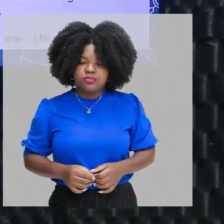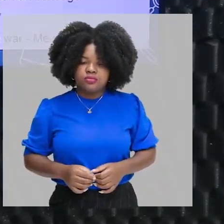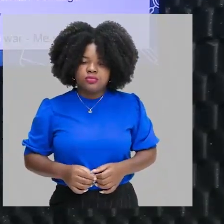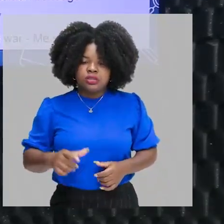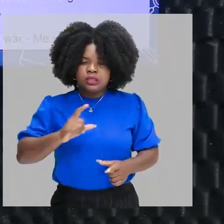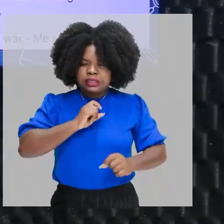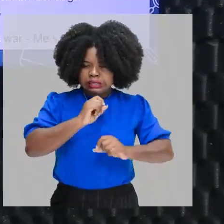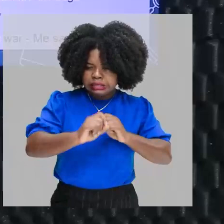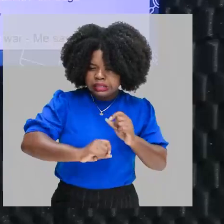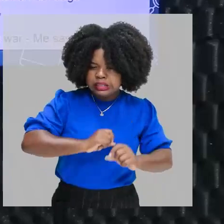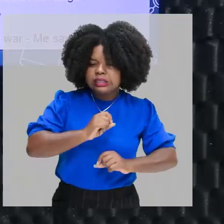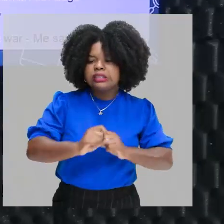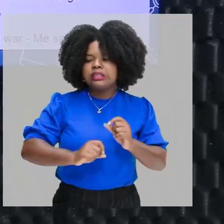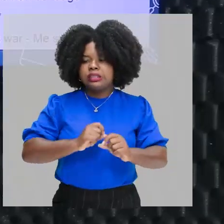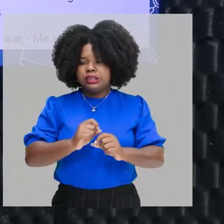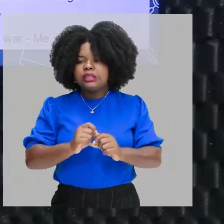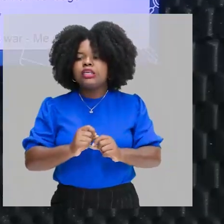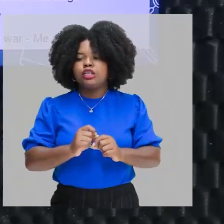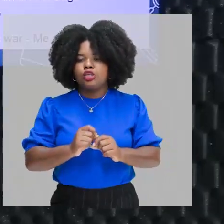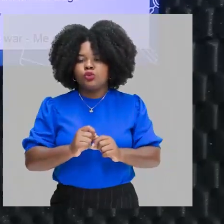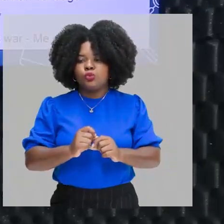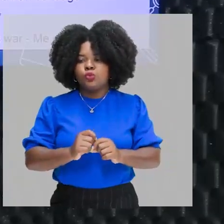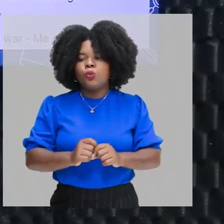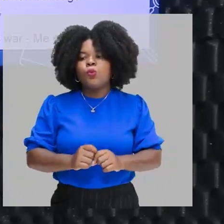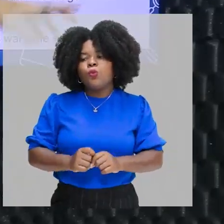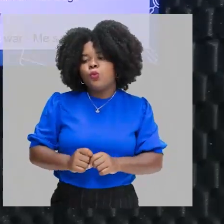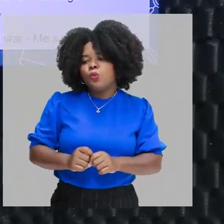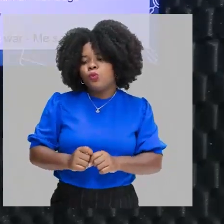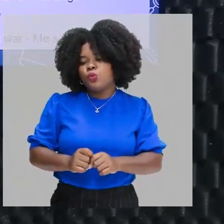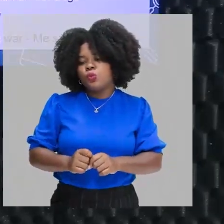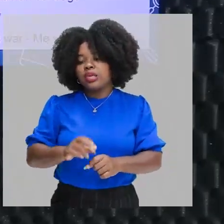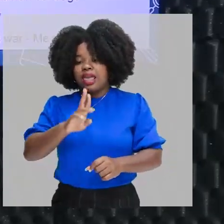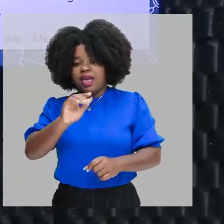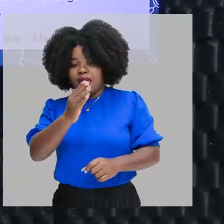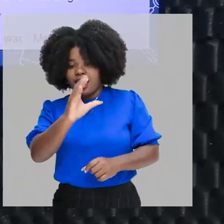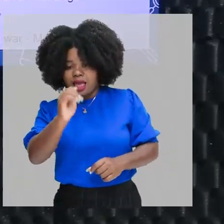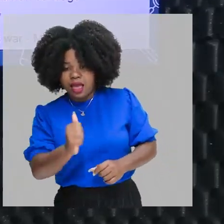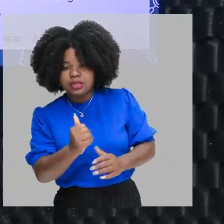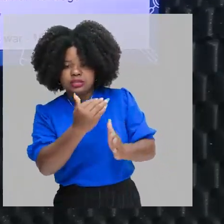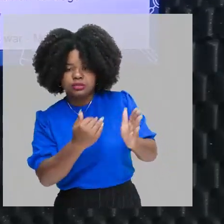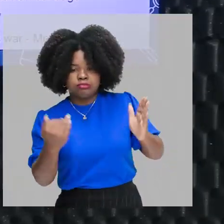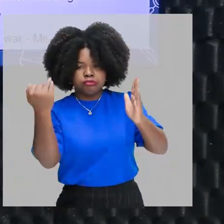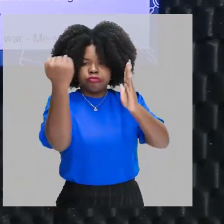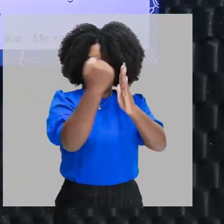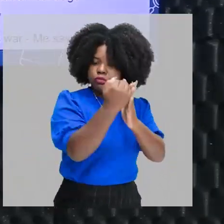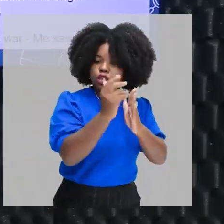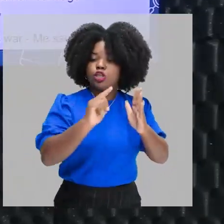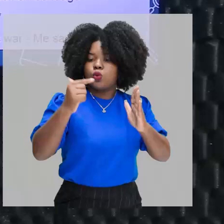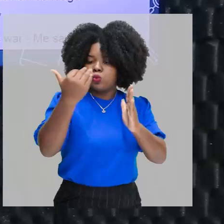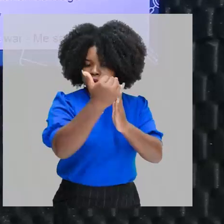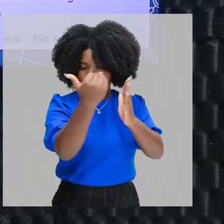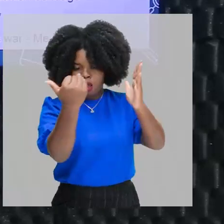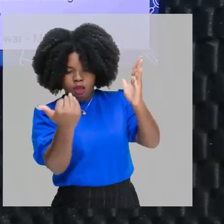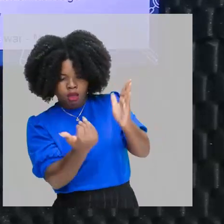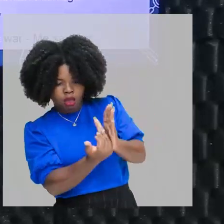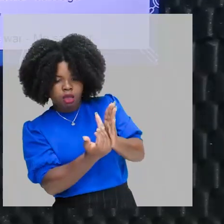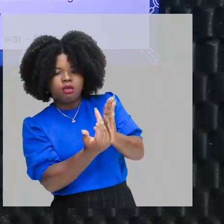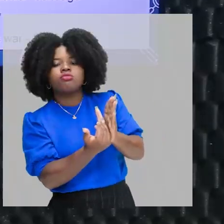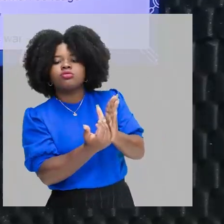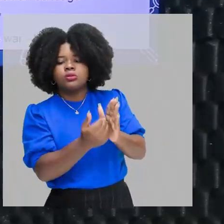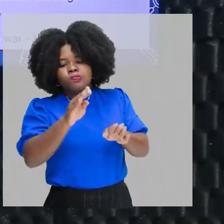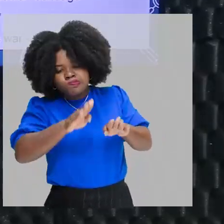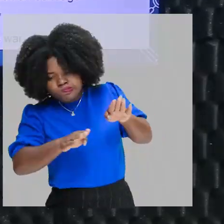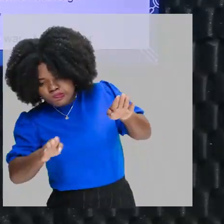uma raça superior, and other inferior, e outra inferior, for finalmente